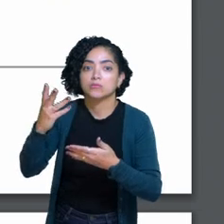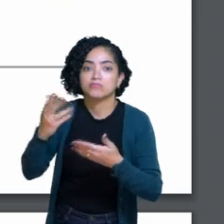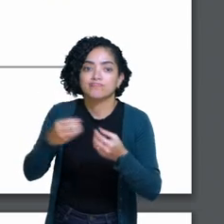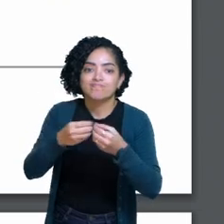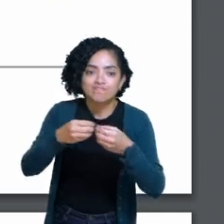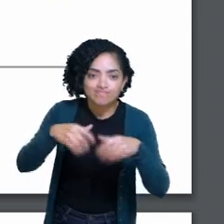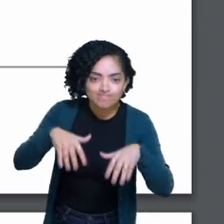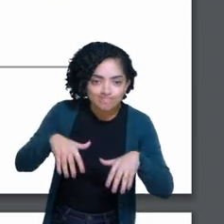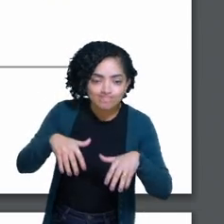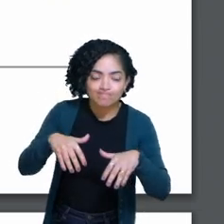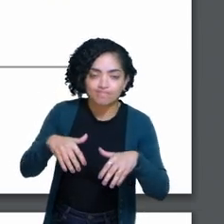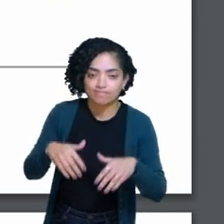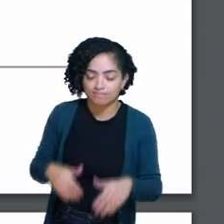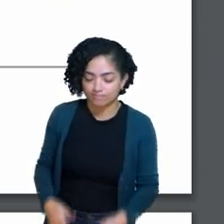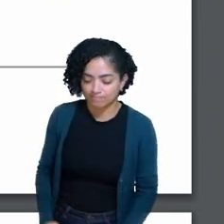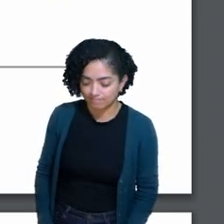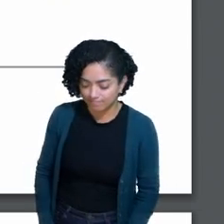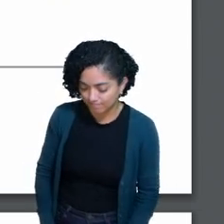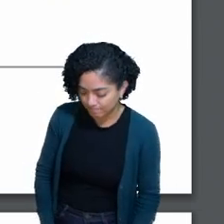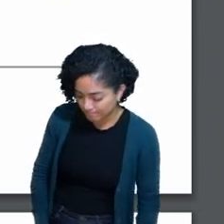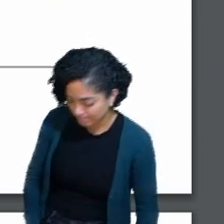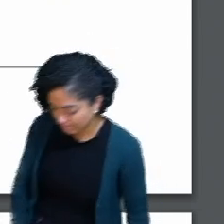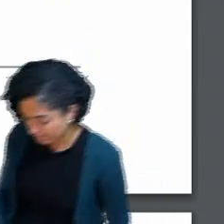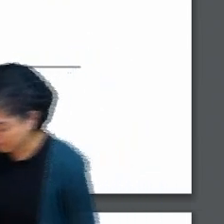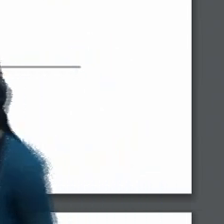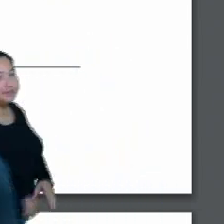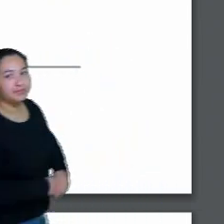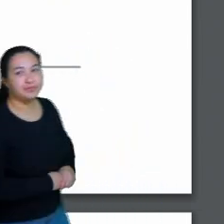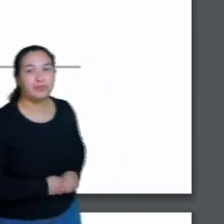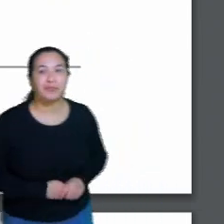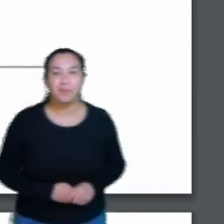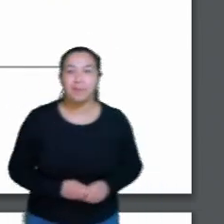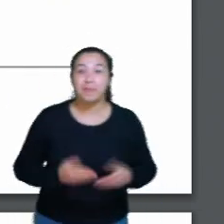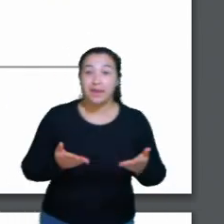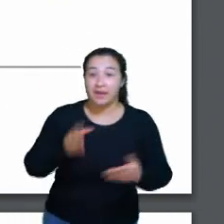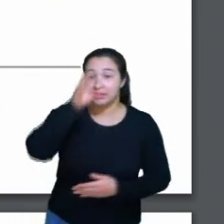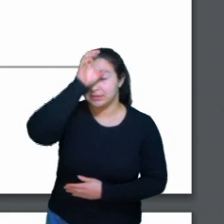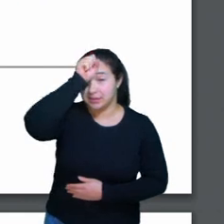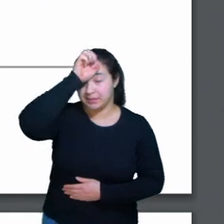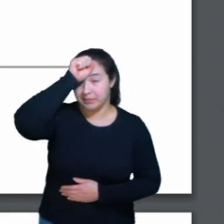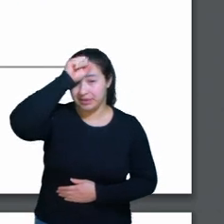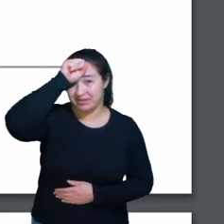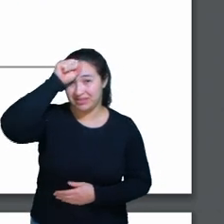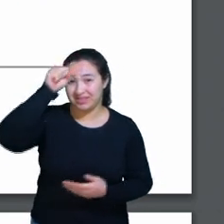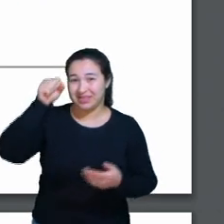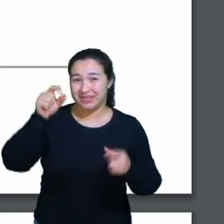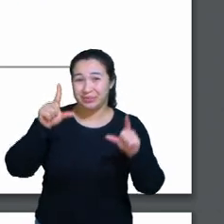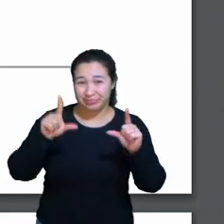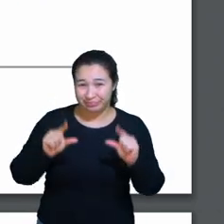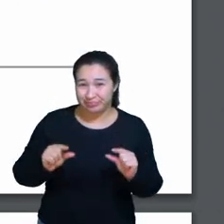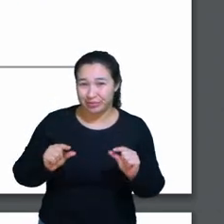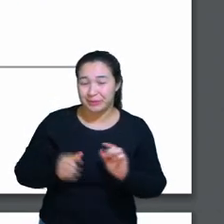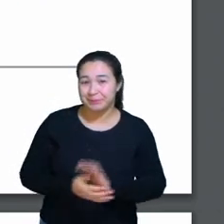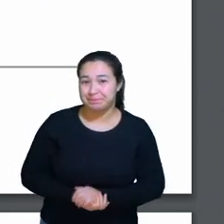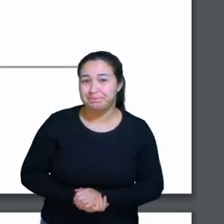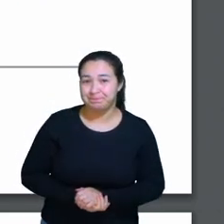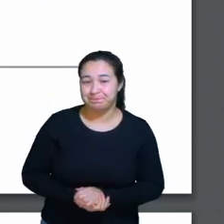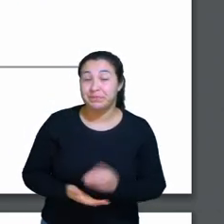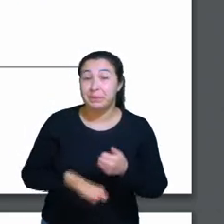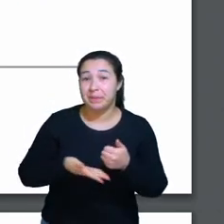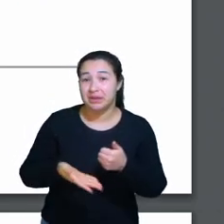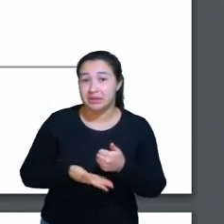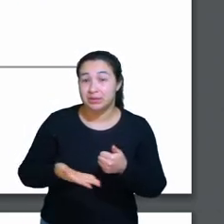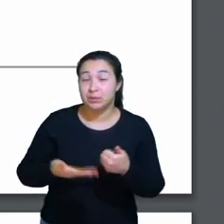docente e a baixa aprendizagem dos estudantes de Educação Básica diante da